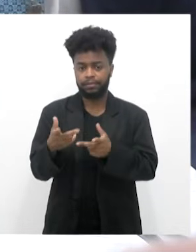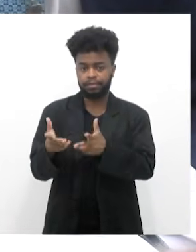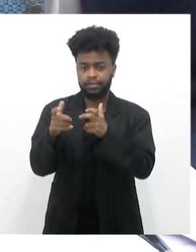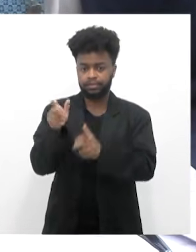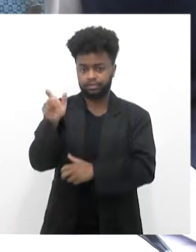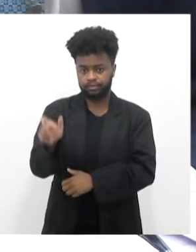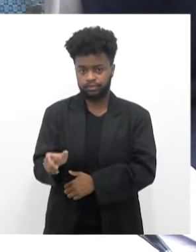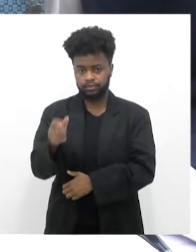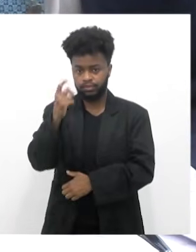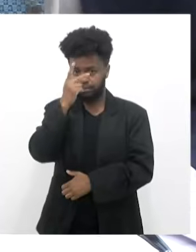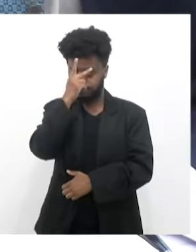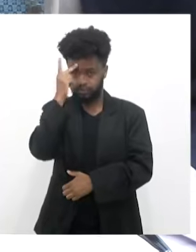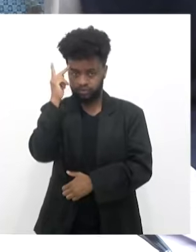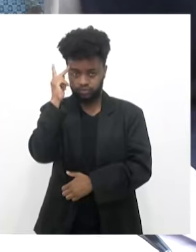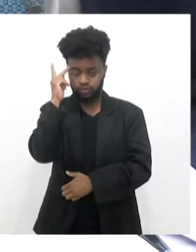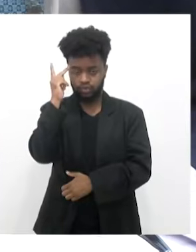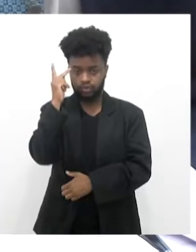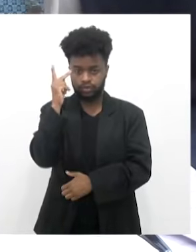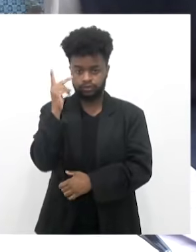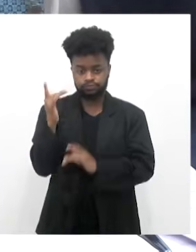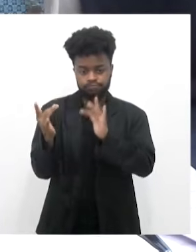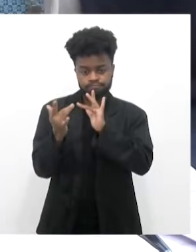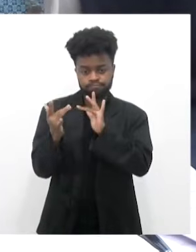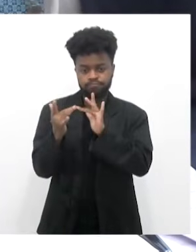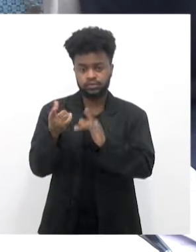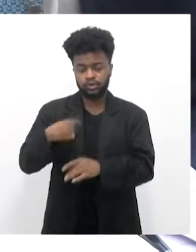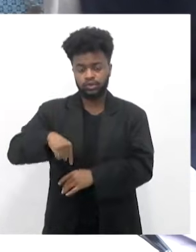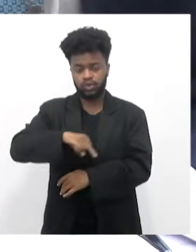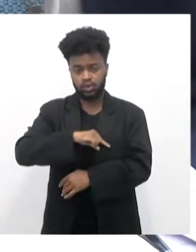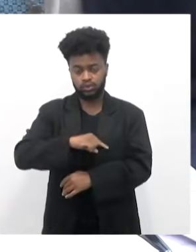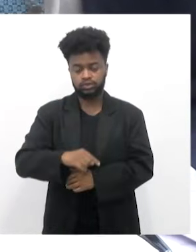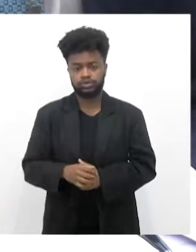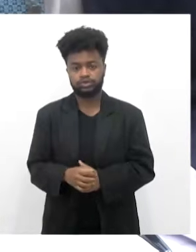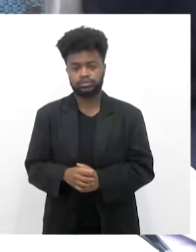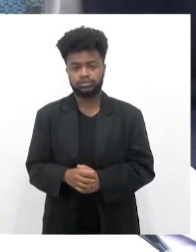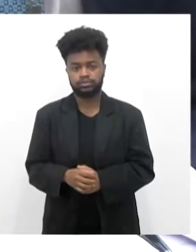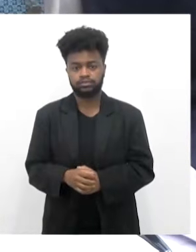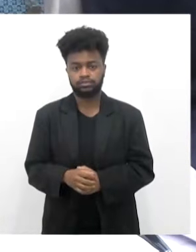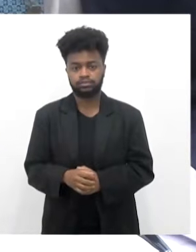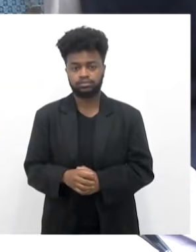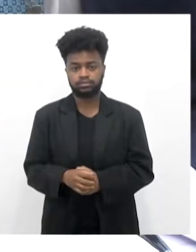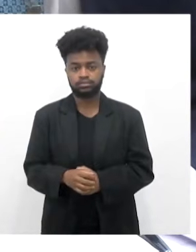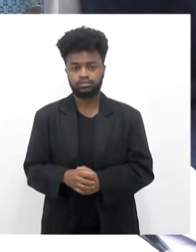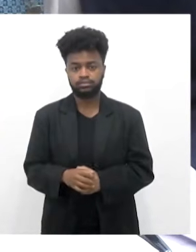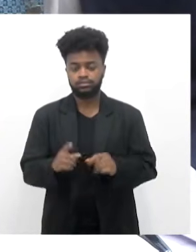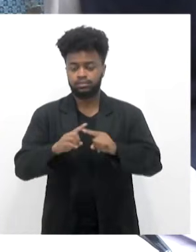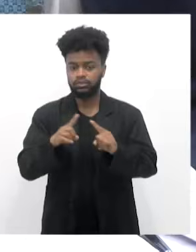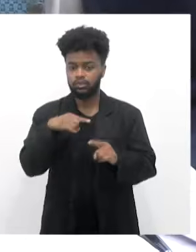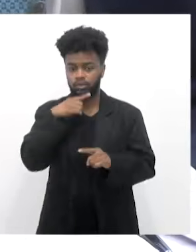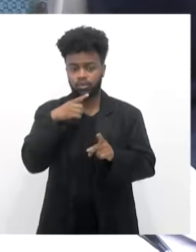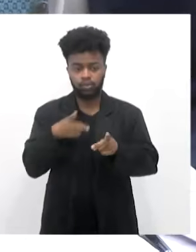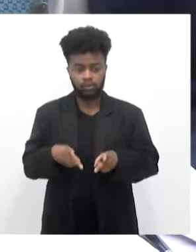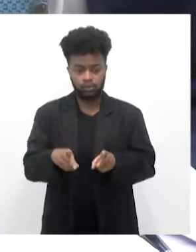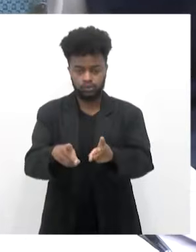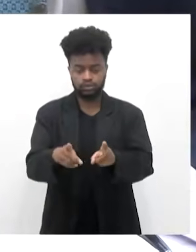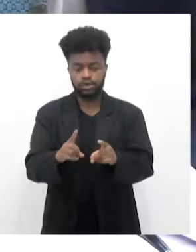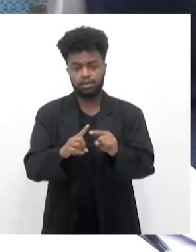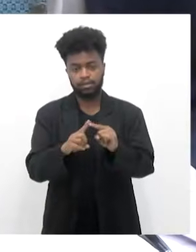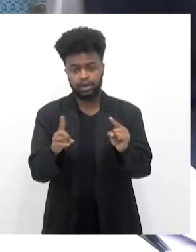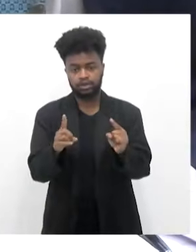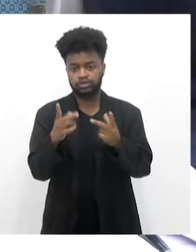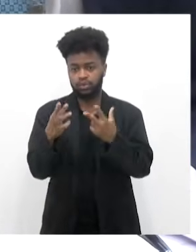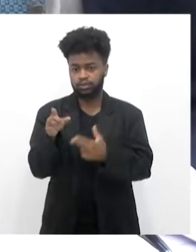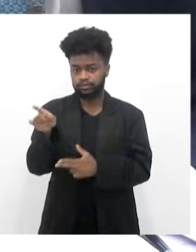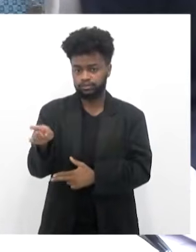que tão próxima da gente, né? Não poder estar participando aqui, mas como o senhor